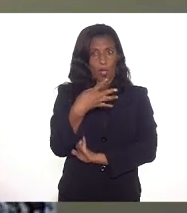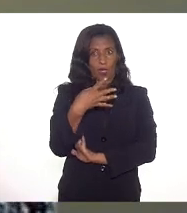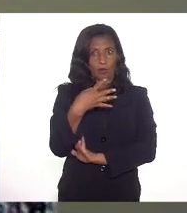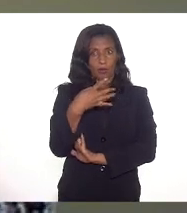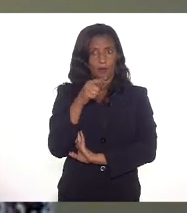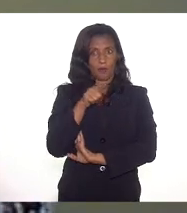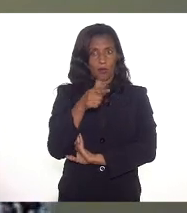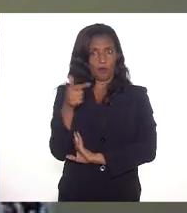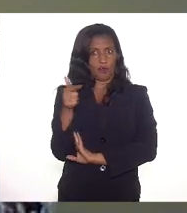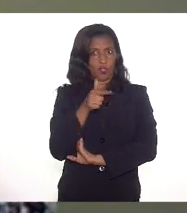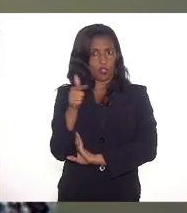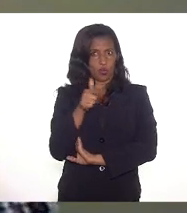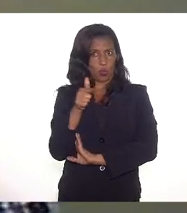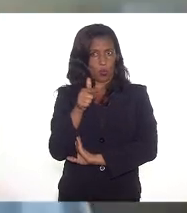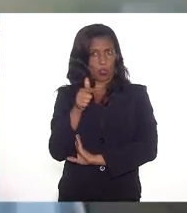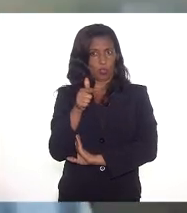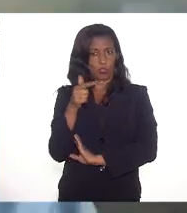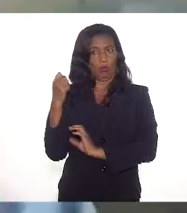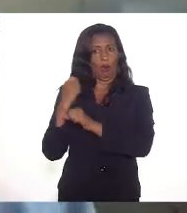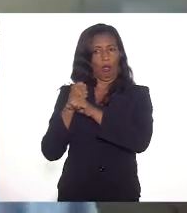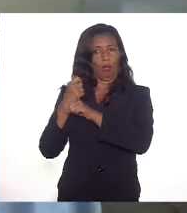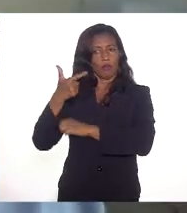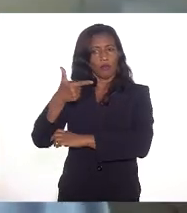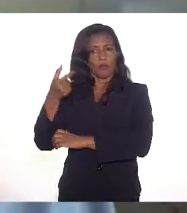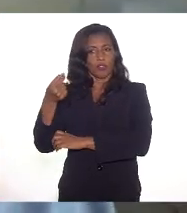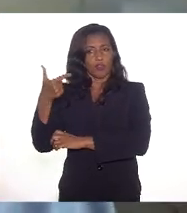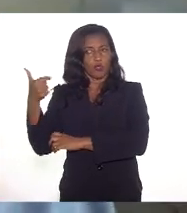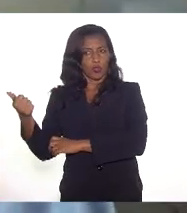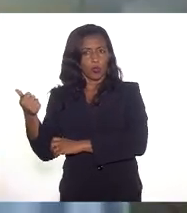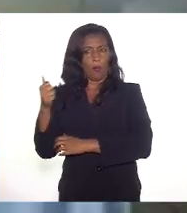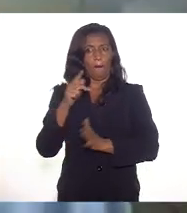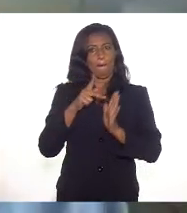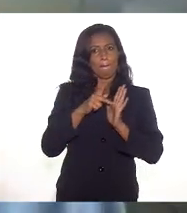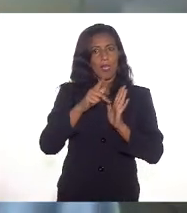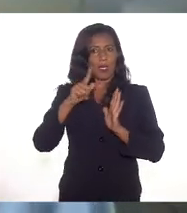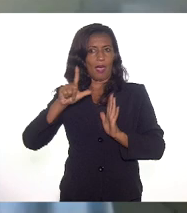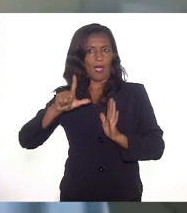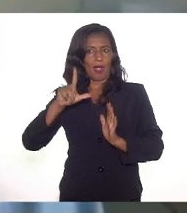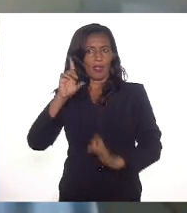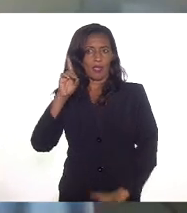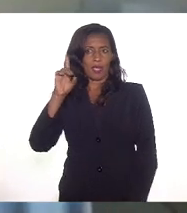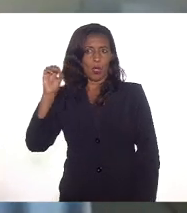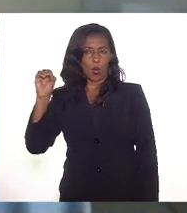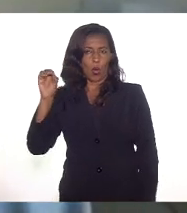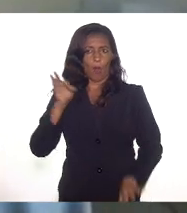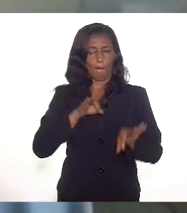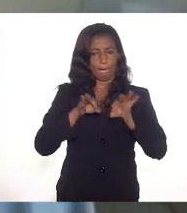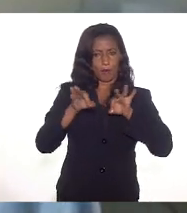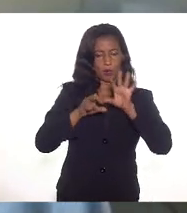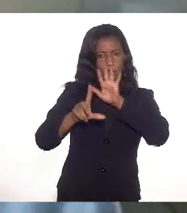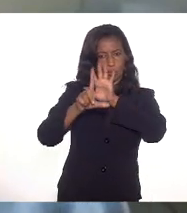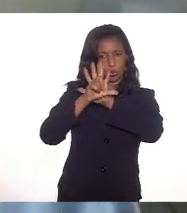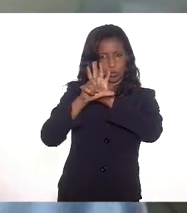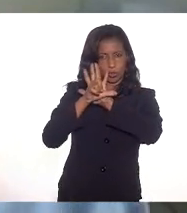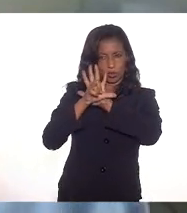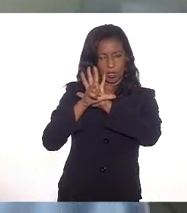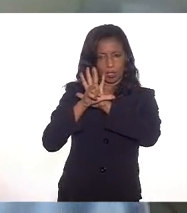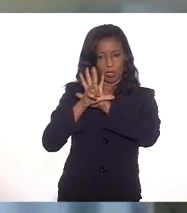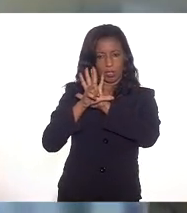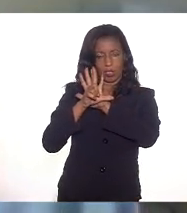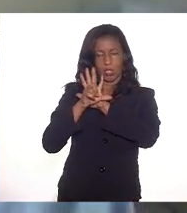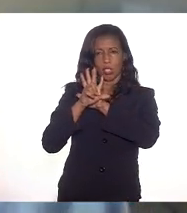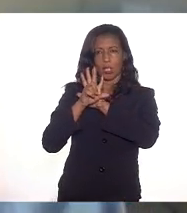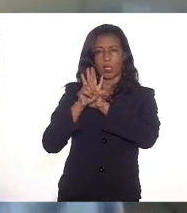21, que é a famosa PLDO, projeto de lei que dispõe sobre